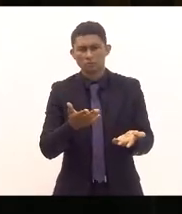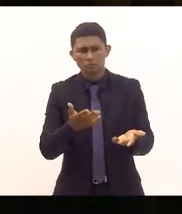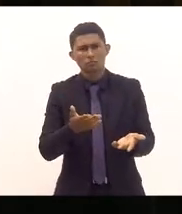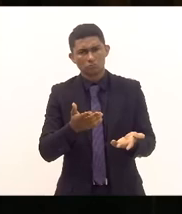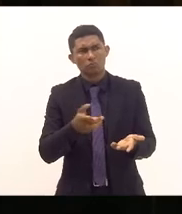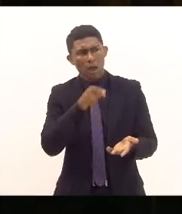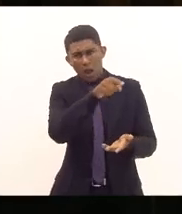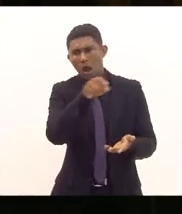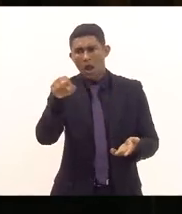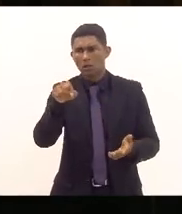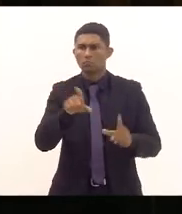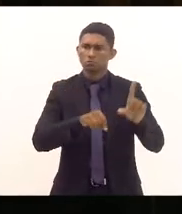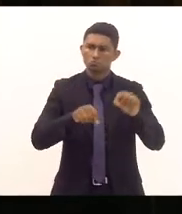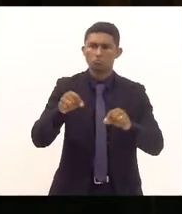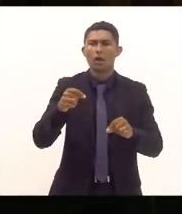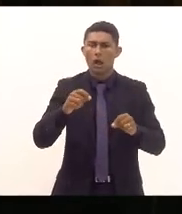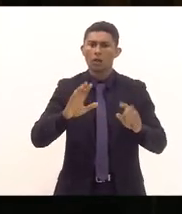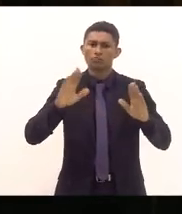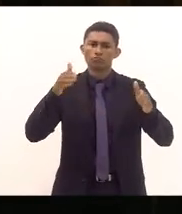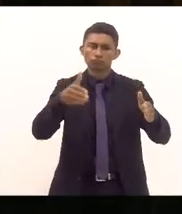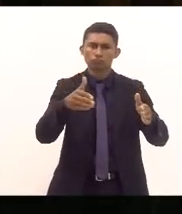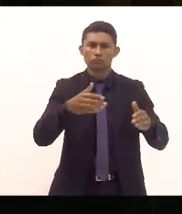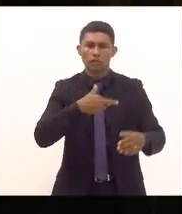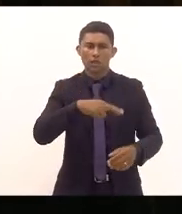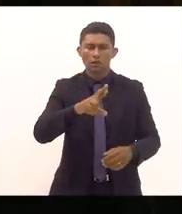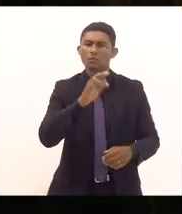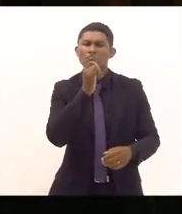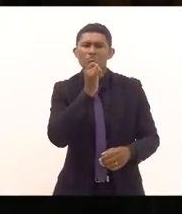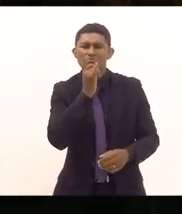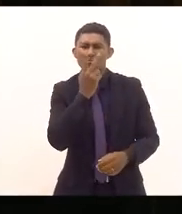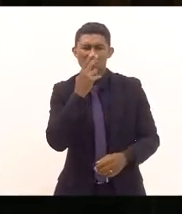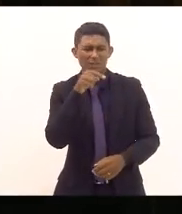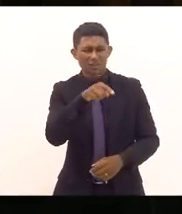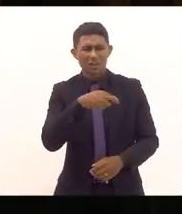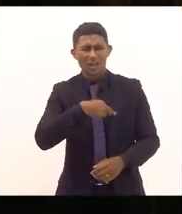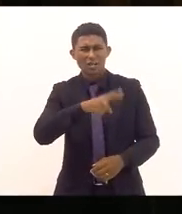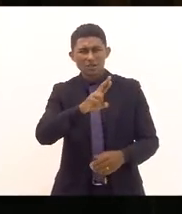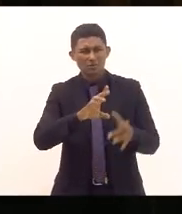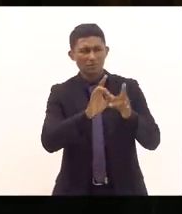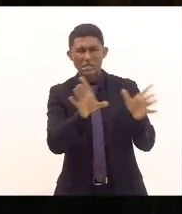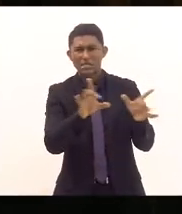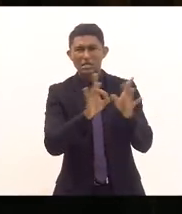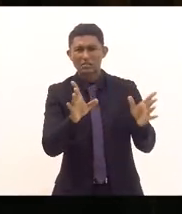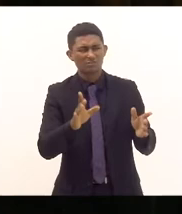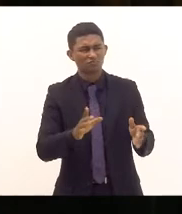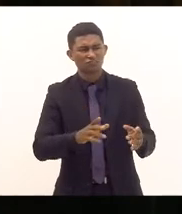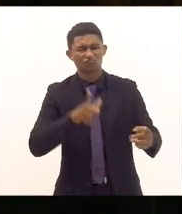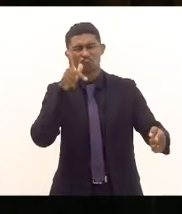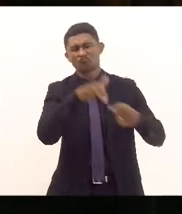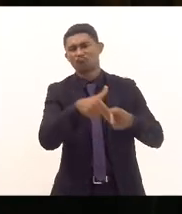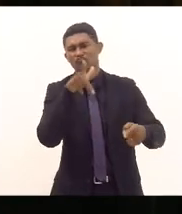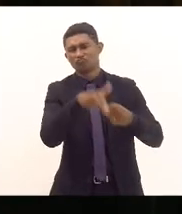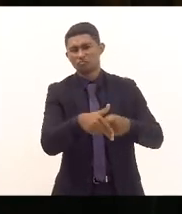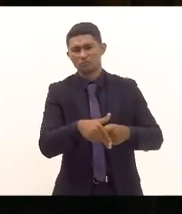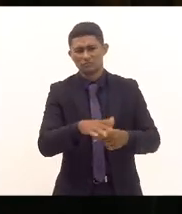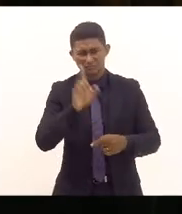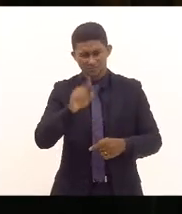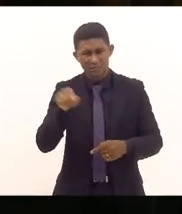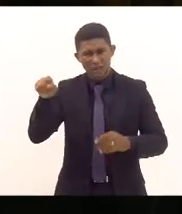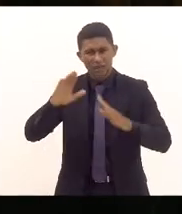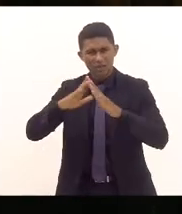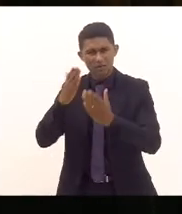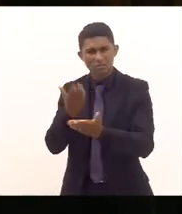consideraria uma fruta grave a liberdade religiosa mas não se trata de uma escola